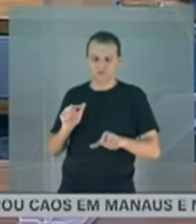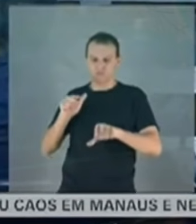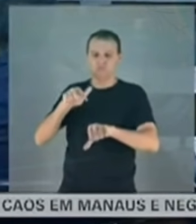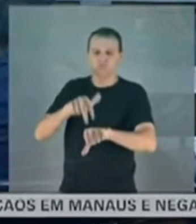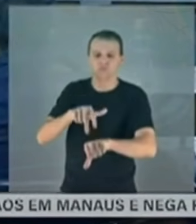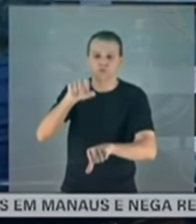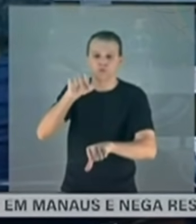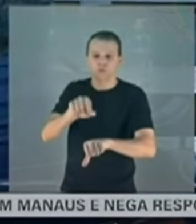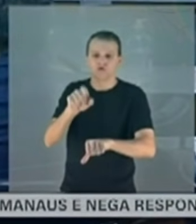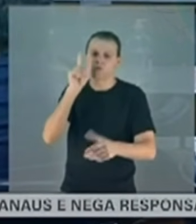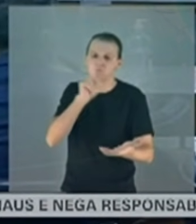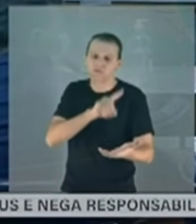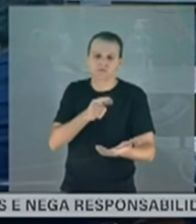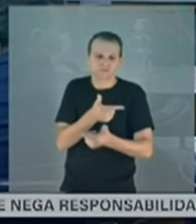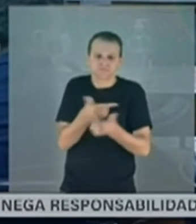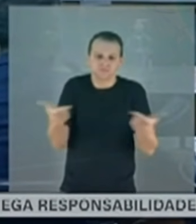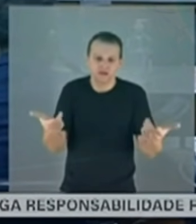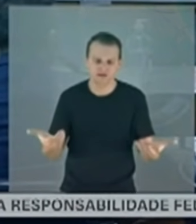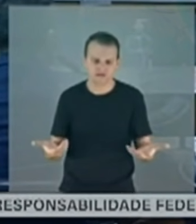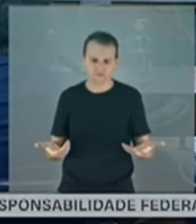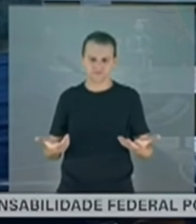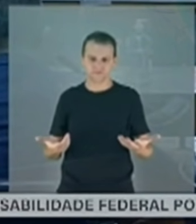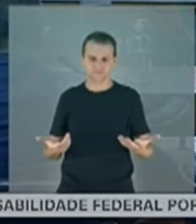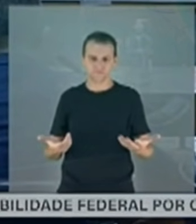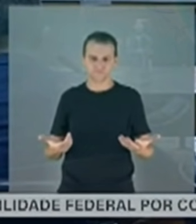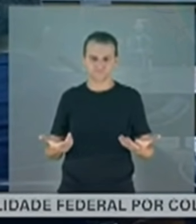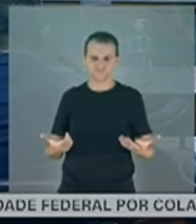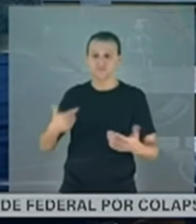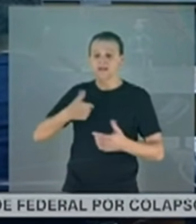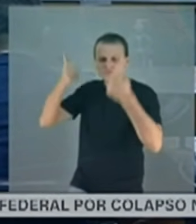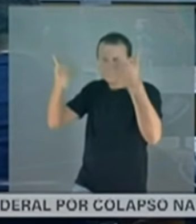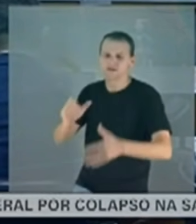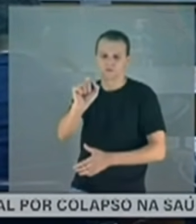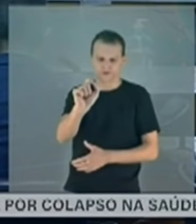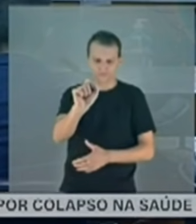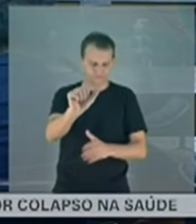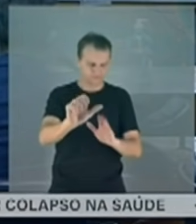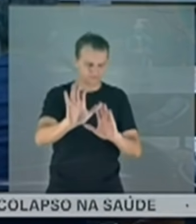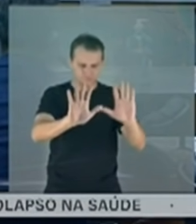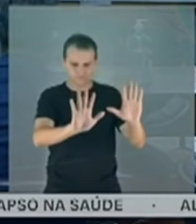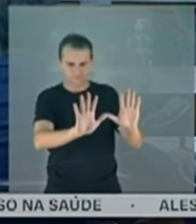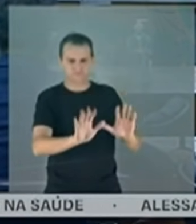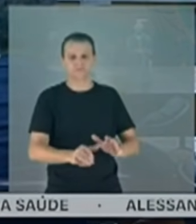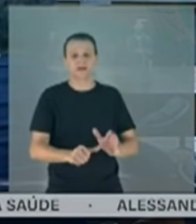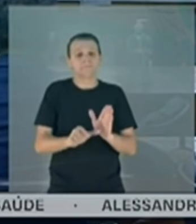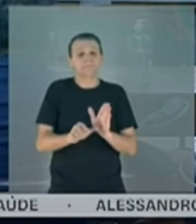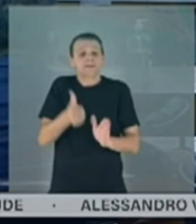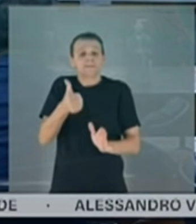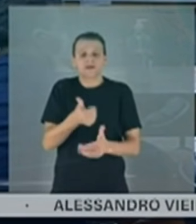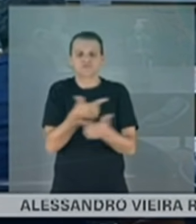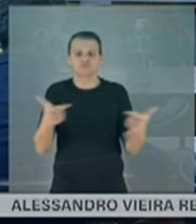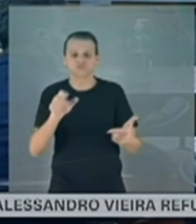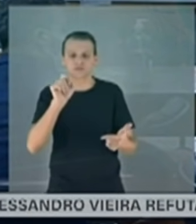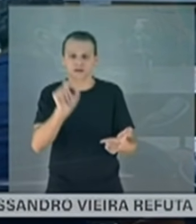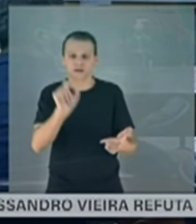Eu queria chefe da Casa Civil, senador Eduardo Girão, para explicar. Primeiro, no estado da Bahia, não houve intervenção da